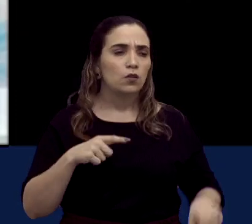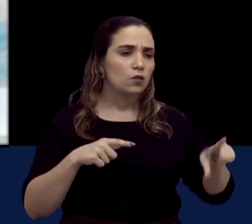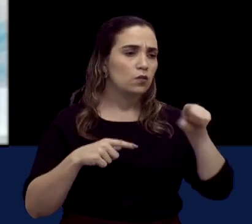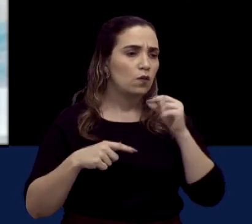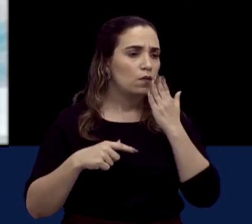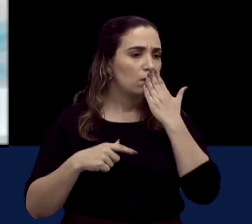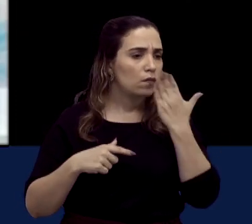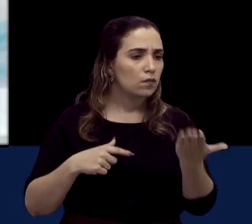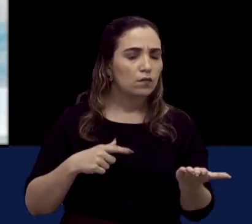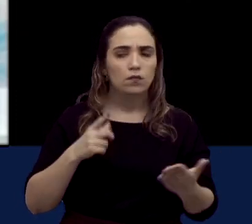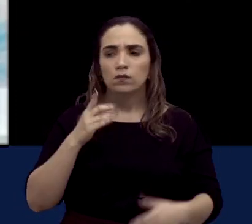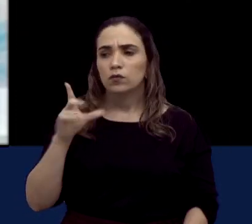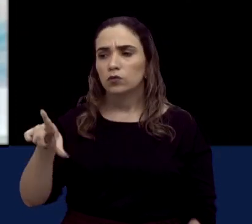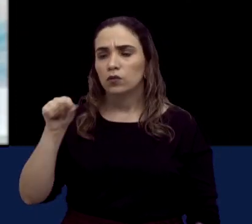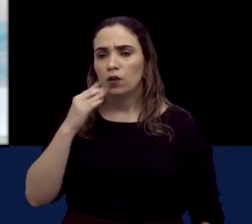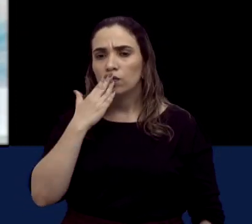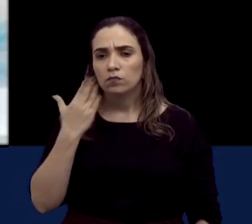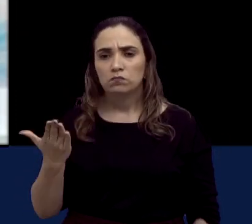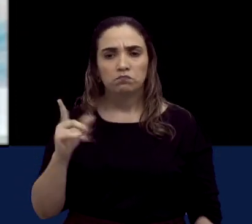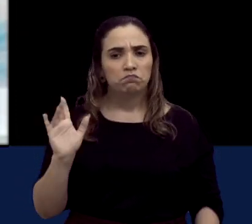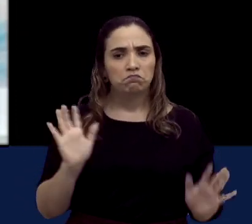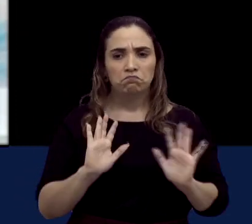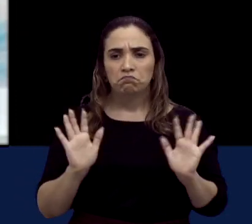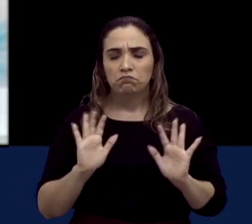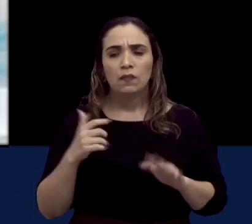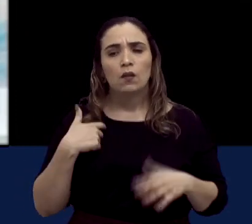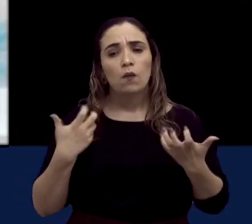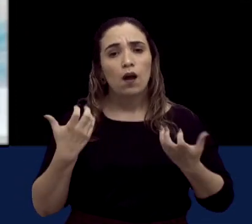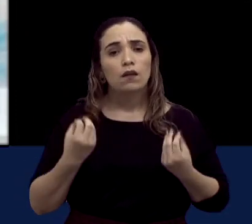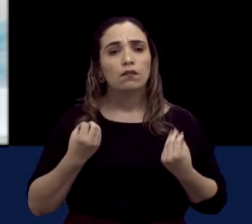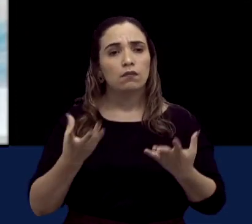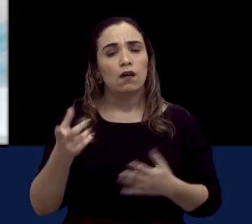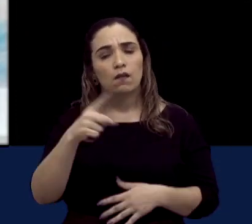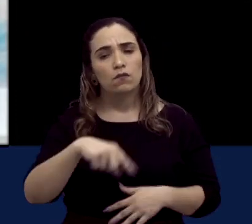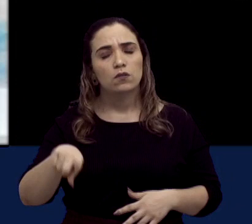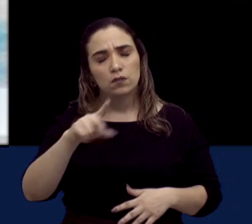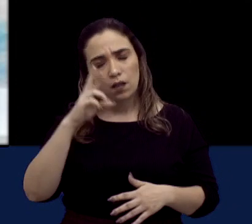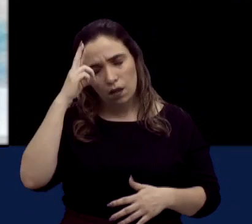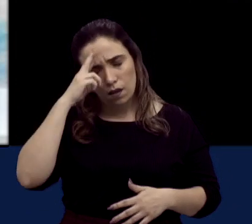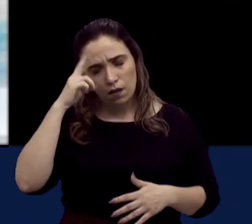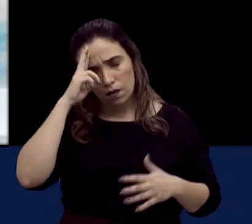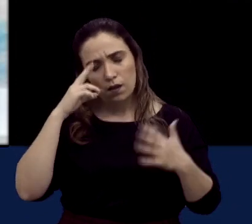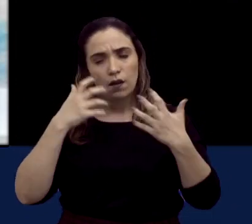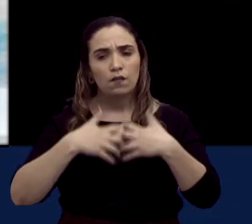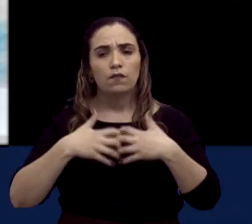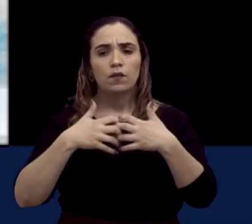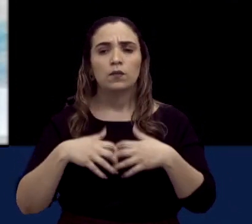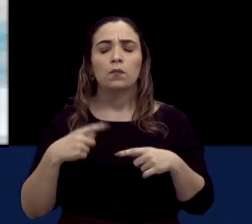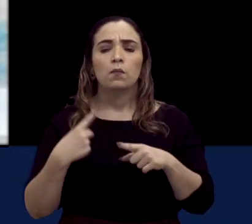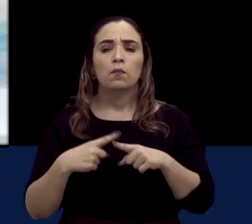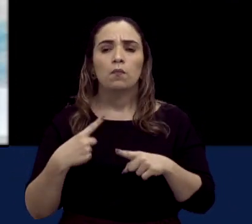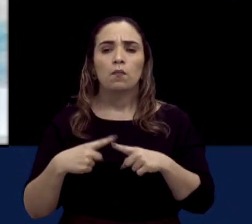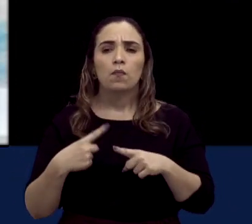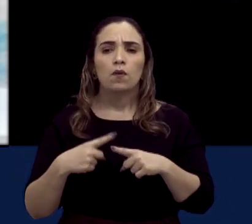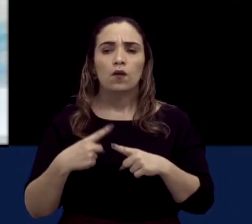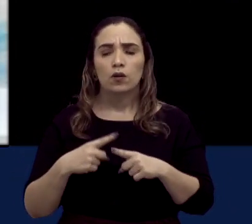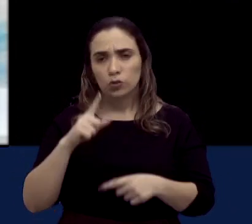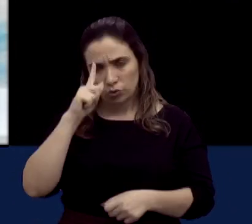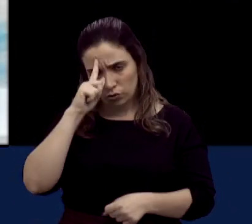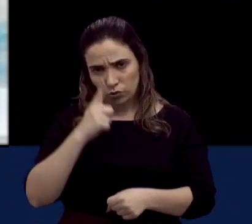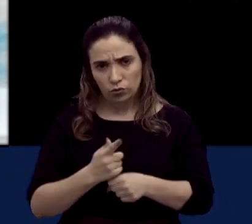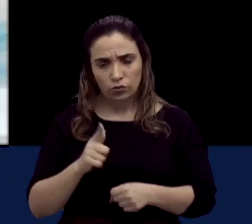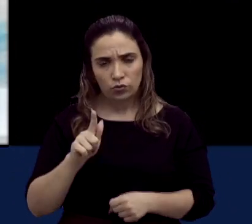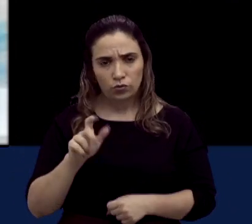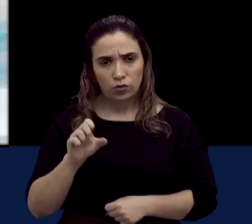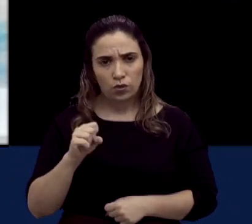dois, né? É realmente trazer essa reflexão para a gente, né? Por que para eu ter uma gestão por resultado, eu